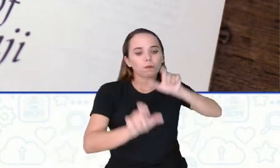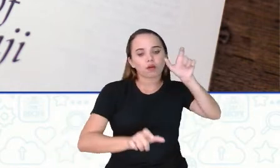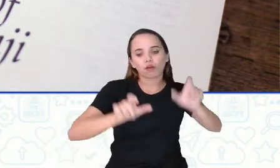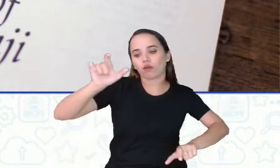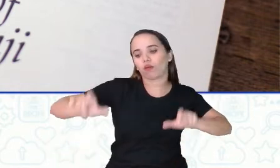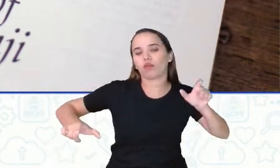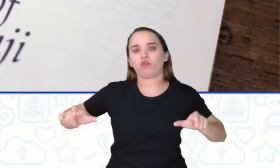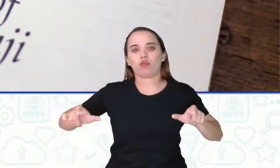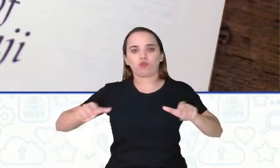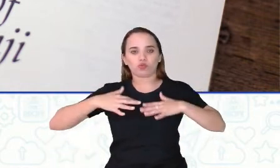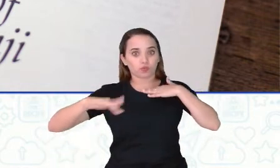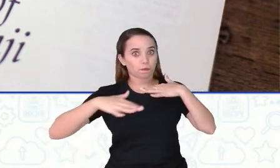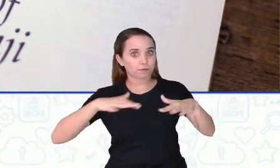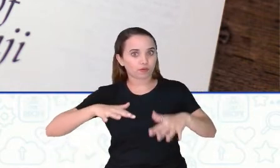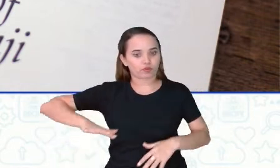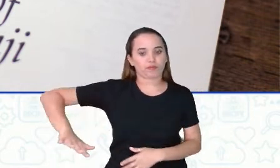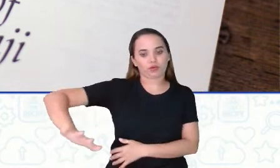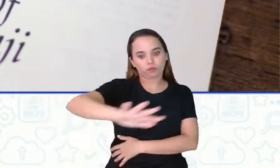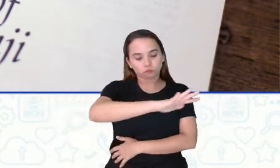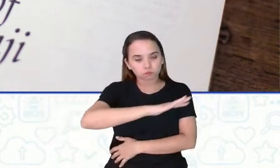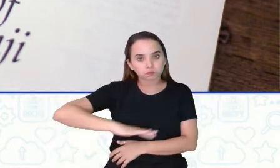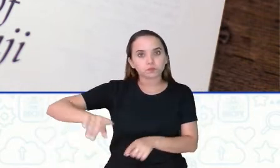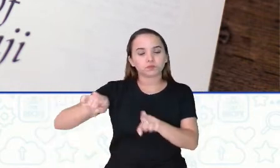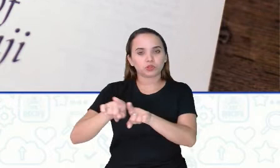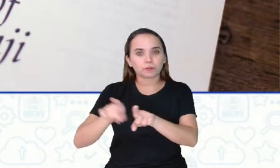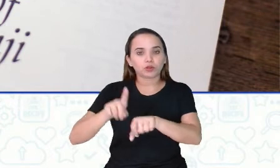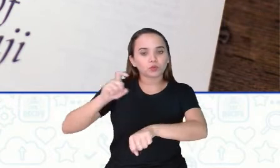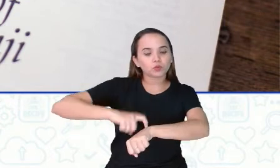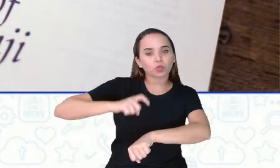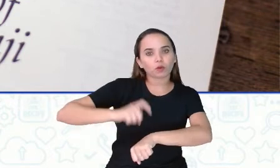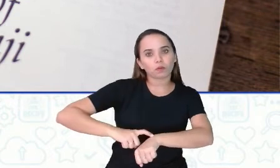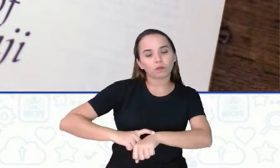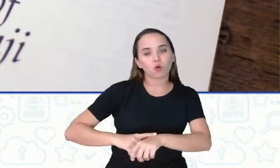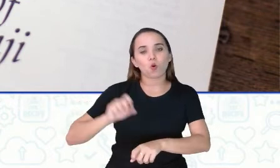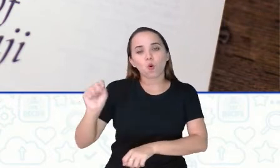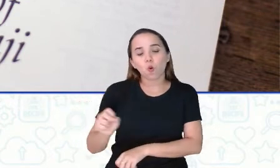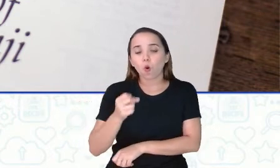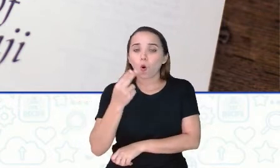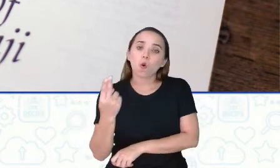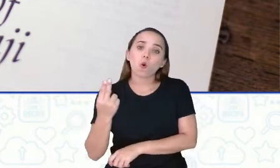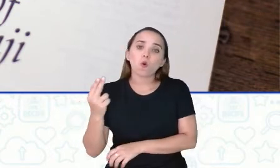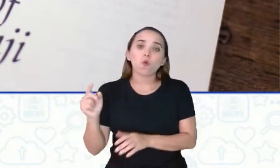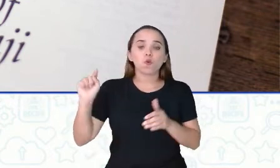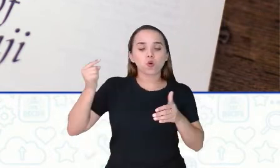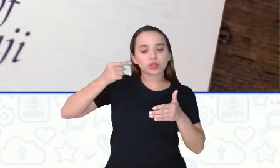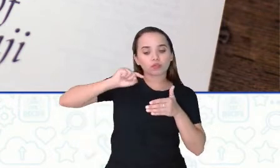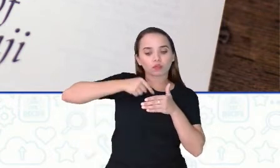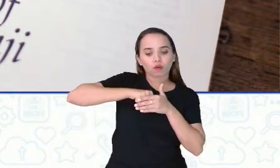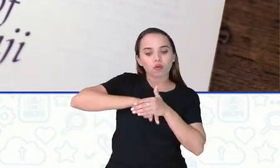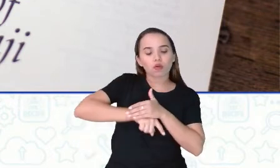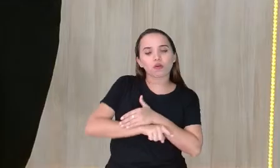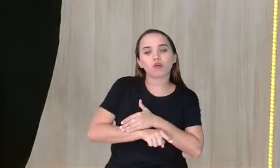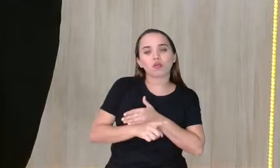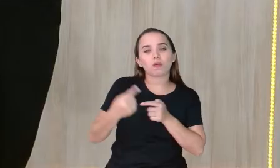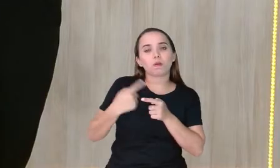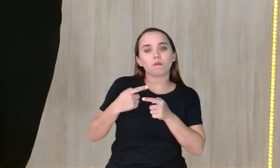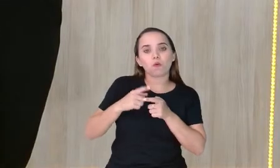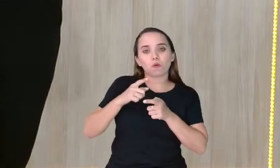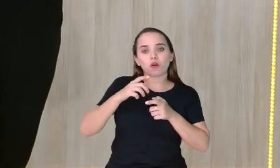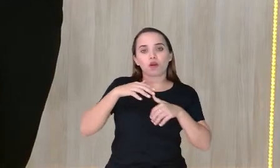no espaço e no tempo, e interna, quando o conflito se localiza na mente, na sua